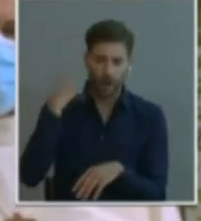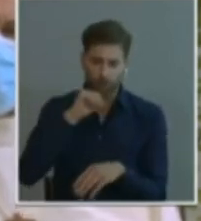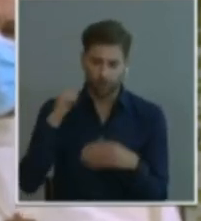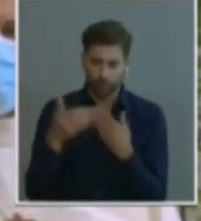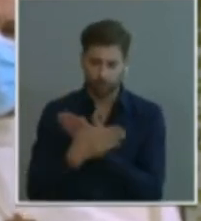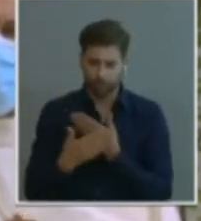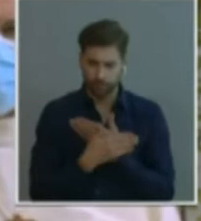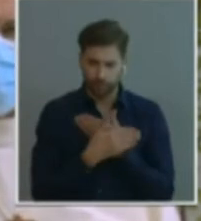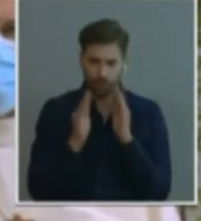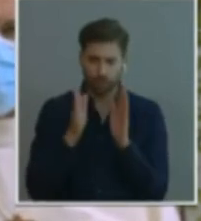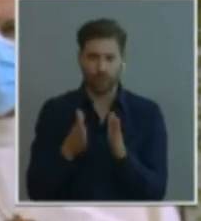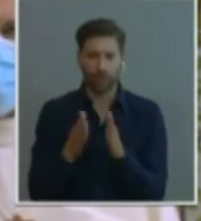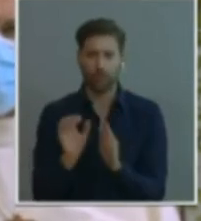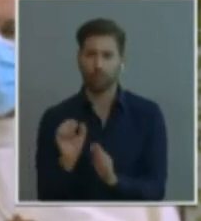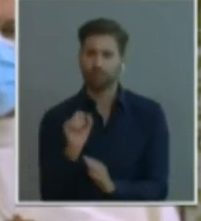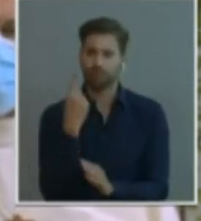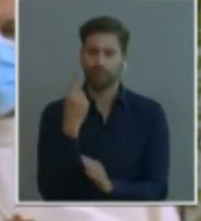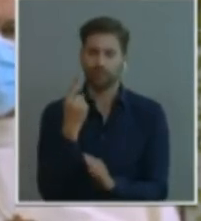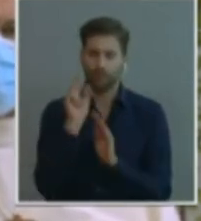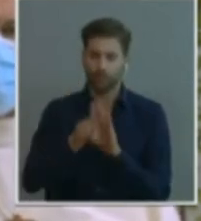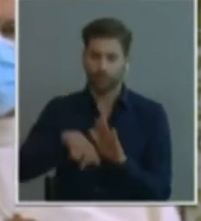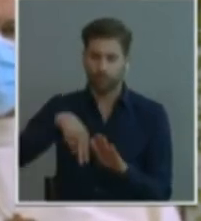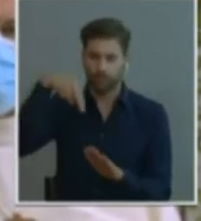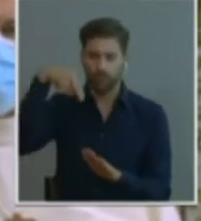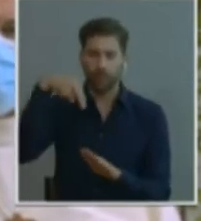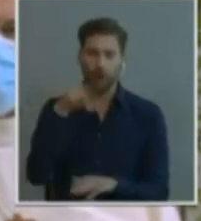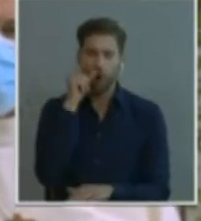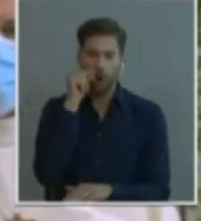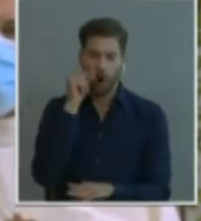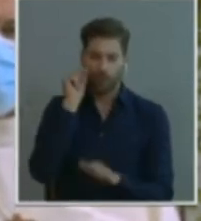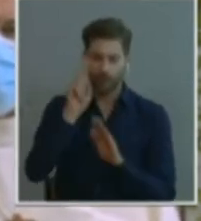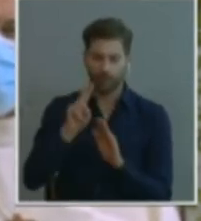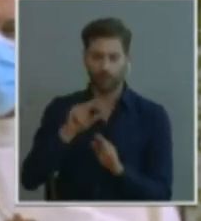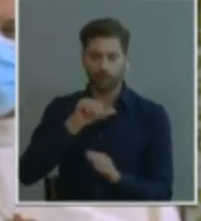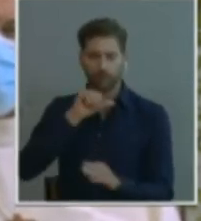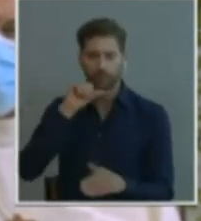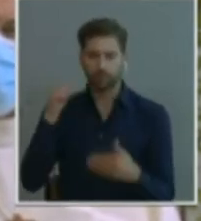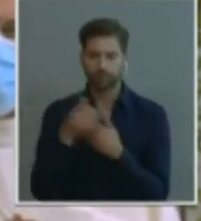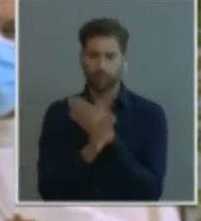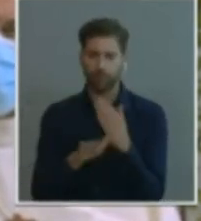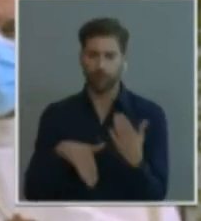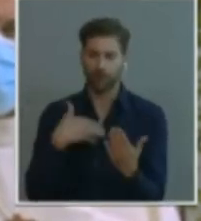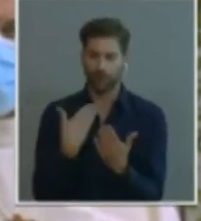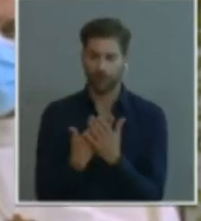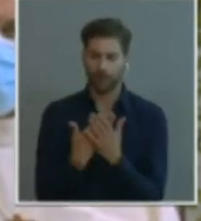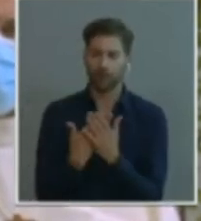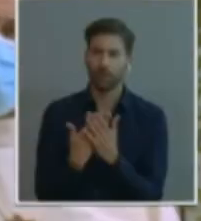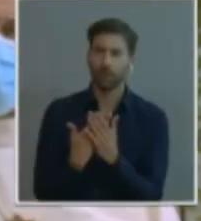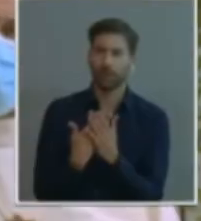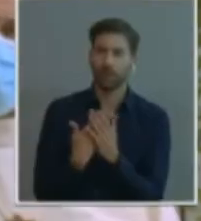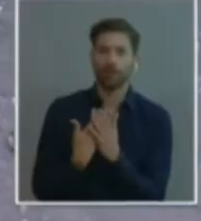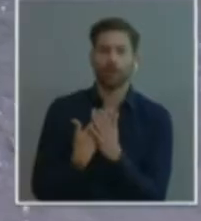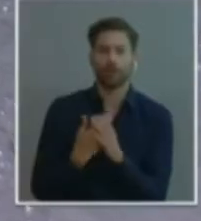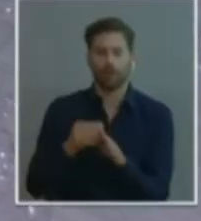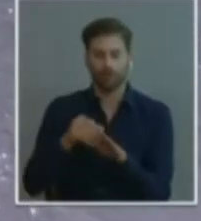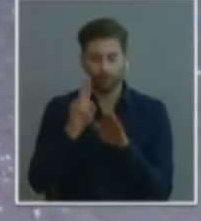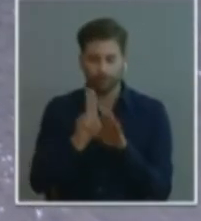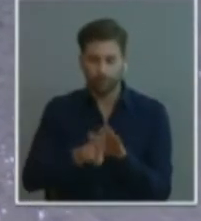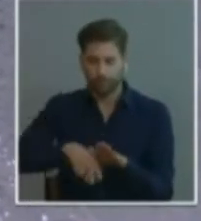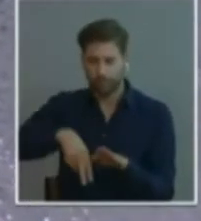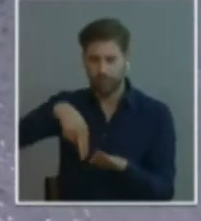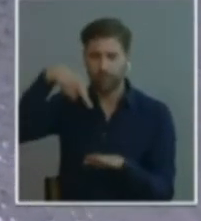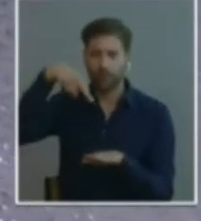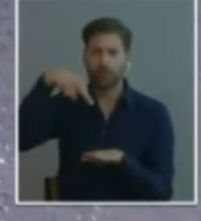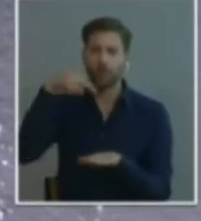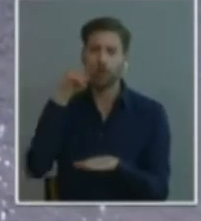vez que a morte veio por um homem, também por um homem veio a ressurreição dos mortos.